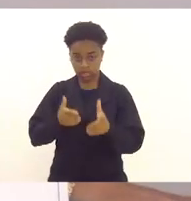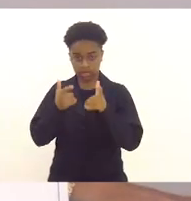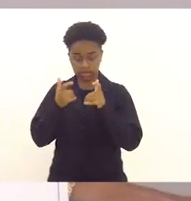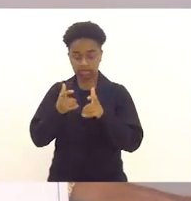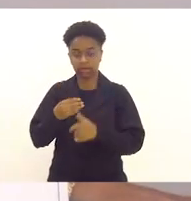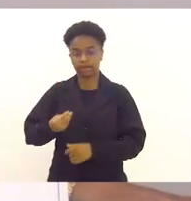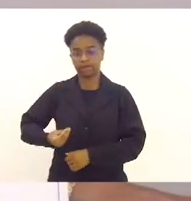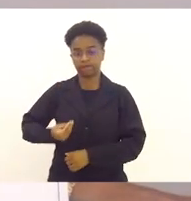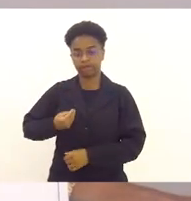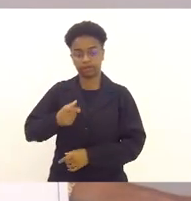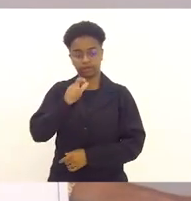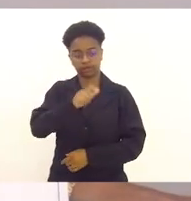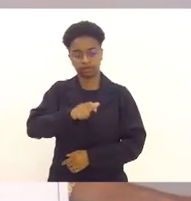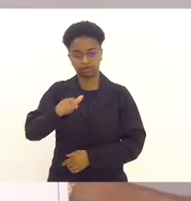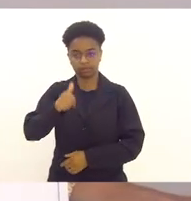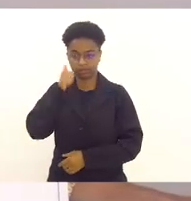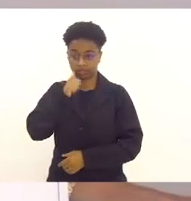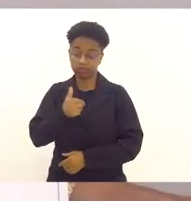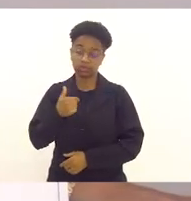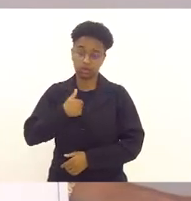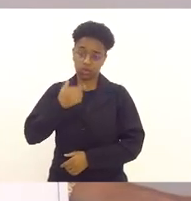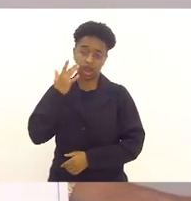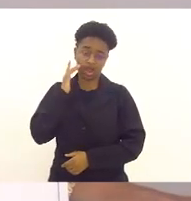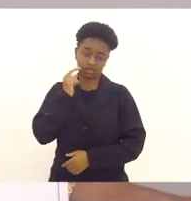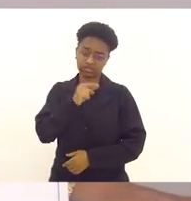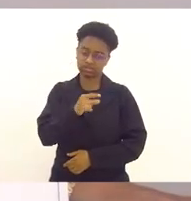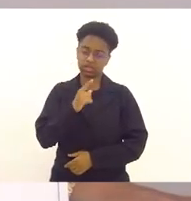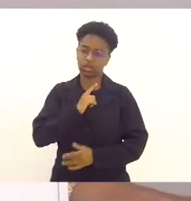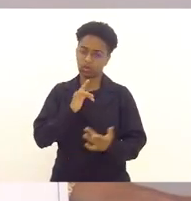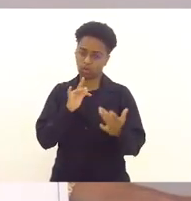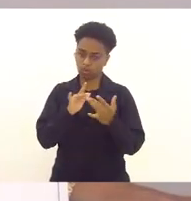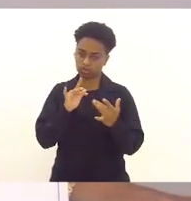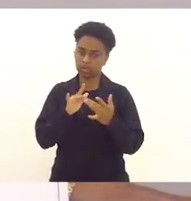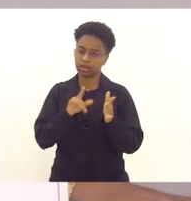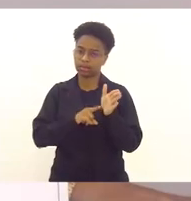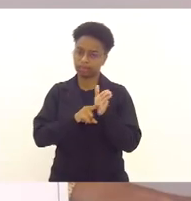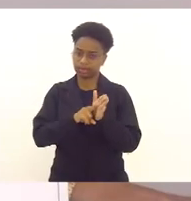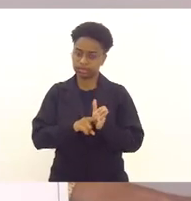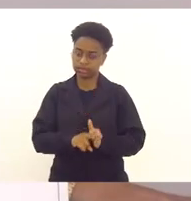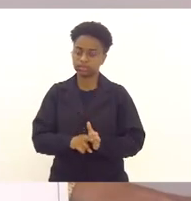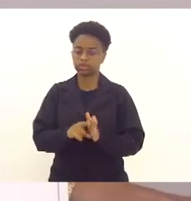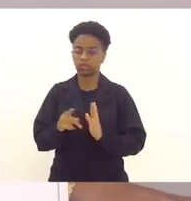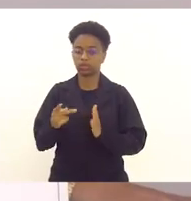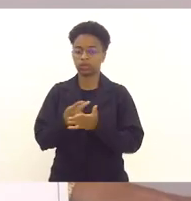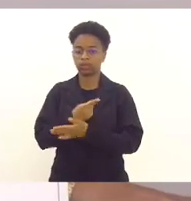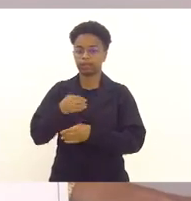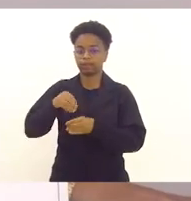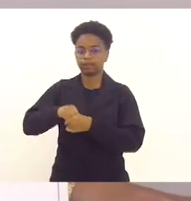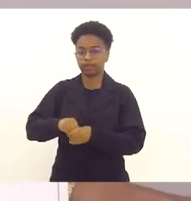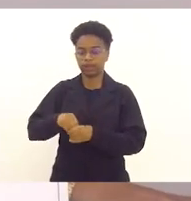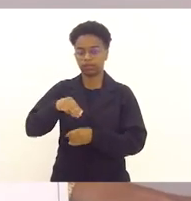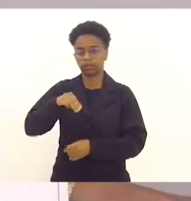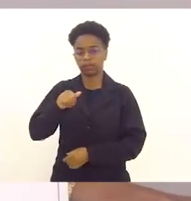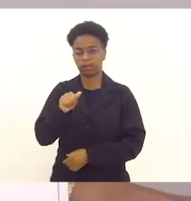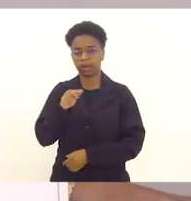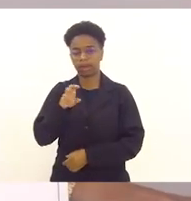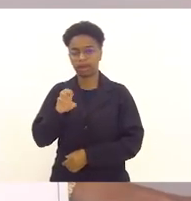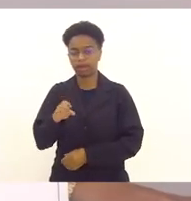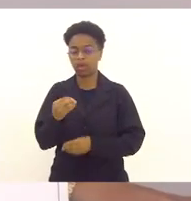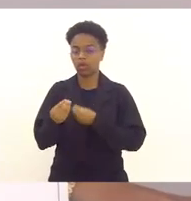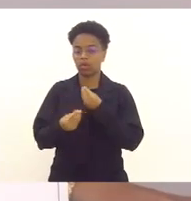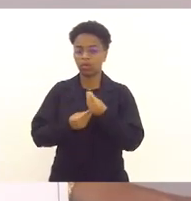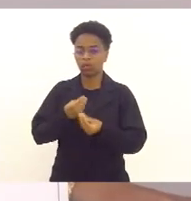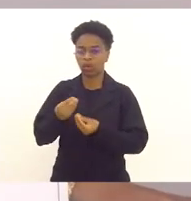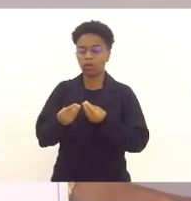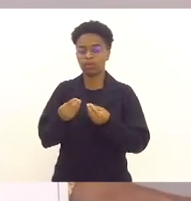a senhora inclusive deve ter tido acesso aí a pesquisa realizada na Maré Do quanto esses impactos